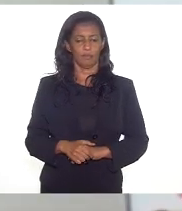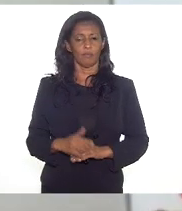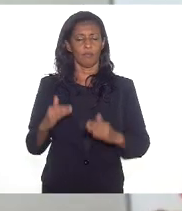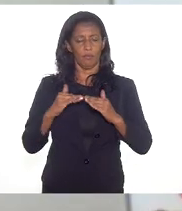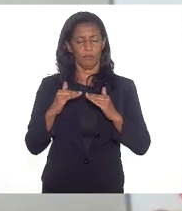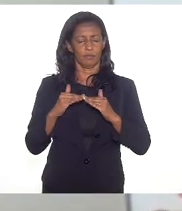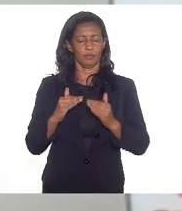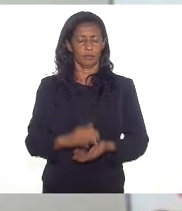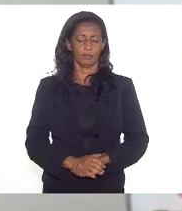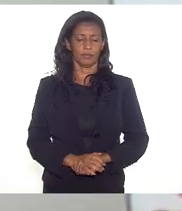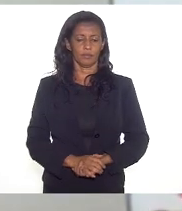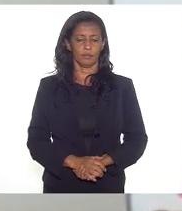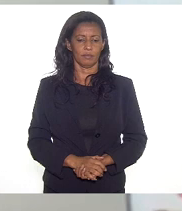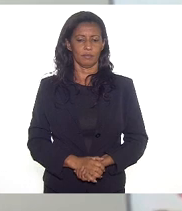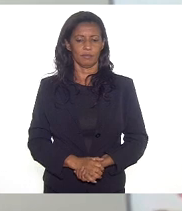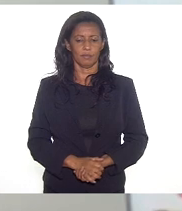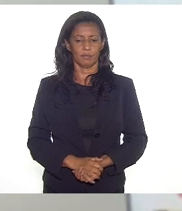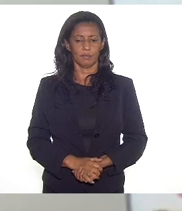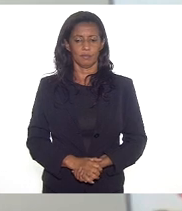Favorável.